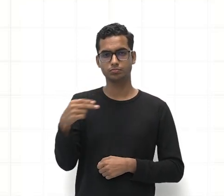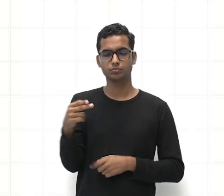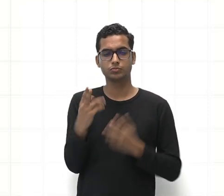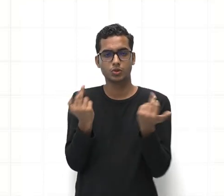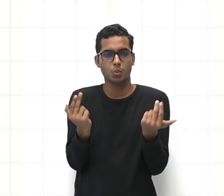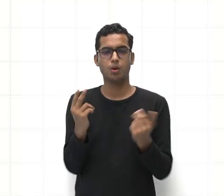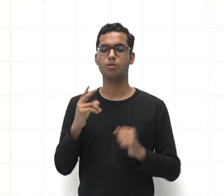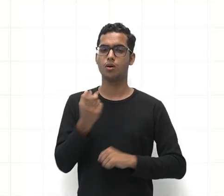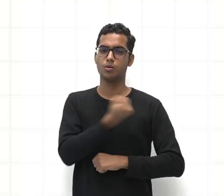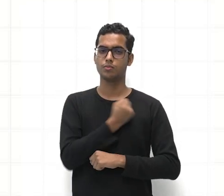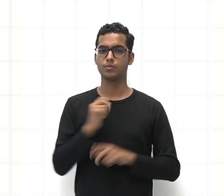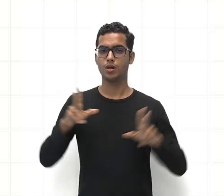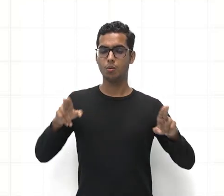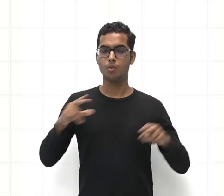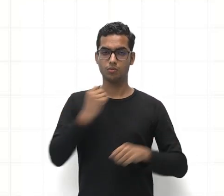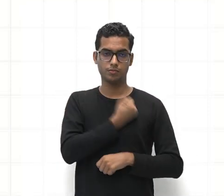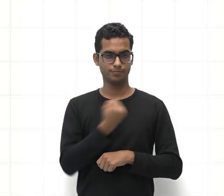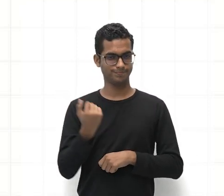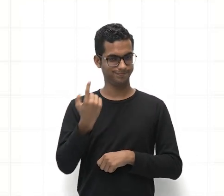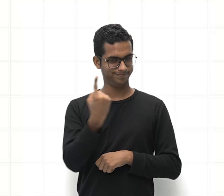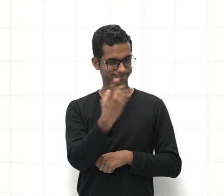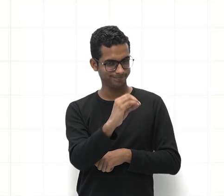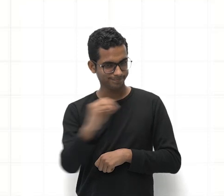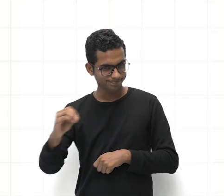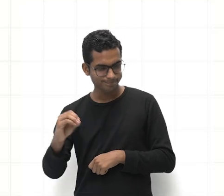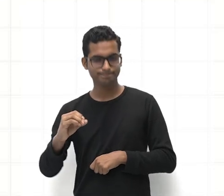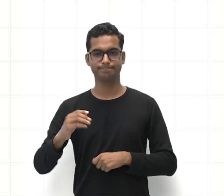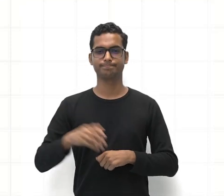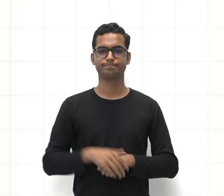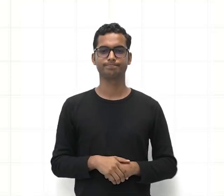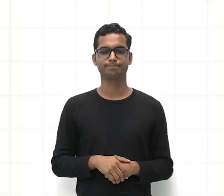como um número decimal. Por exemplo,